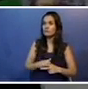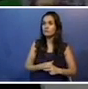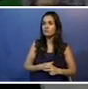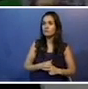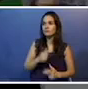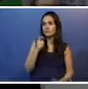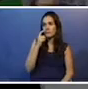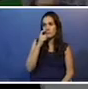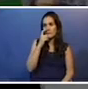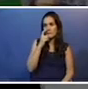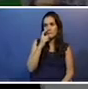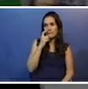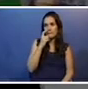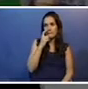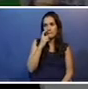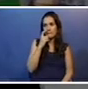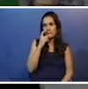voltei.